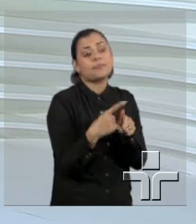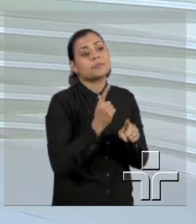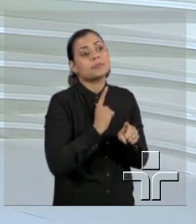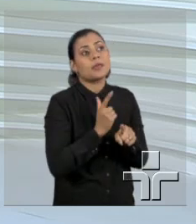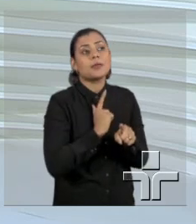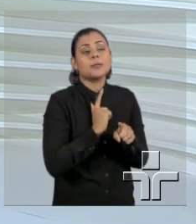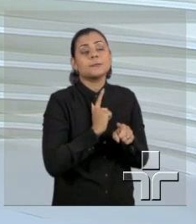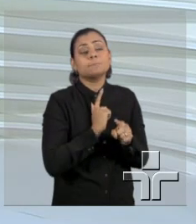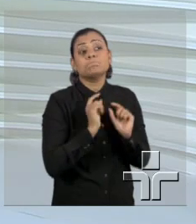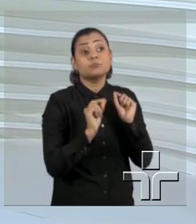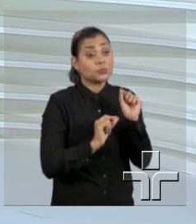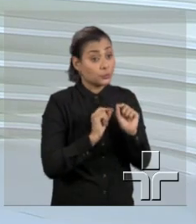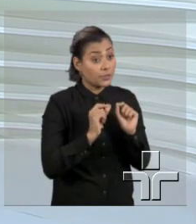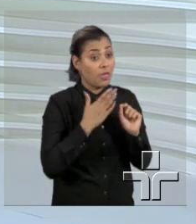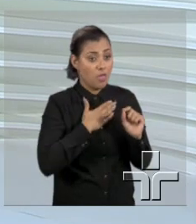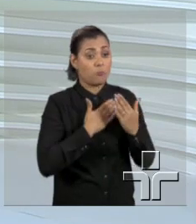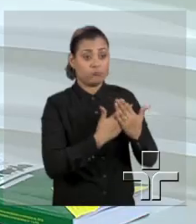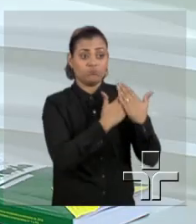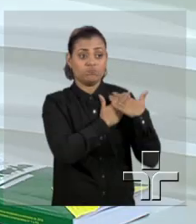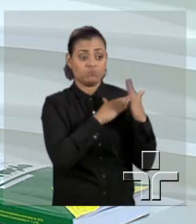consultoria.